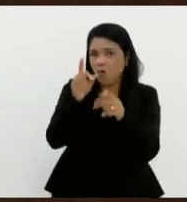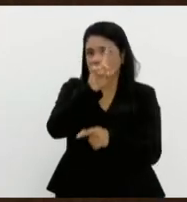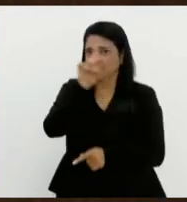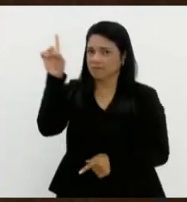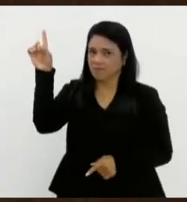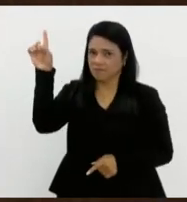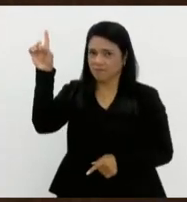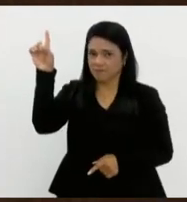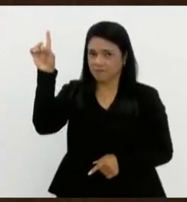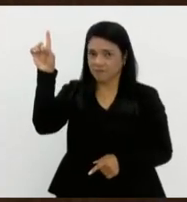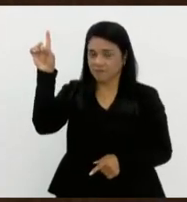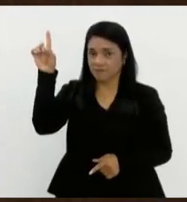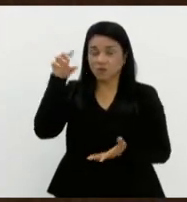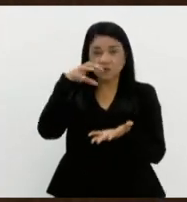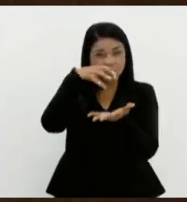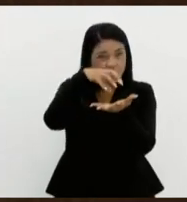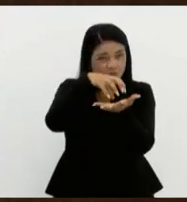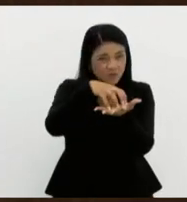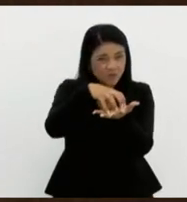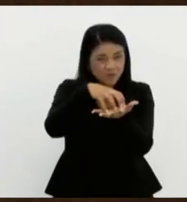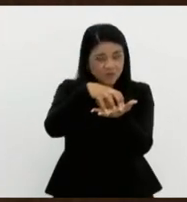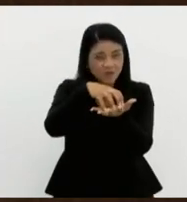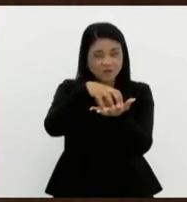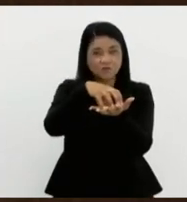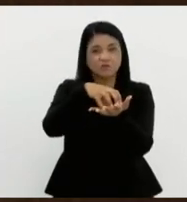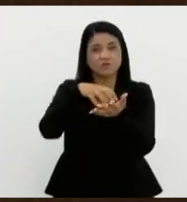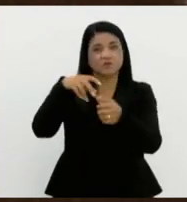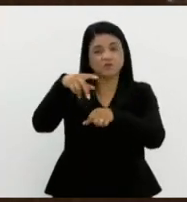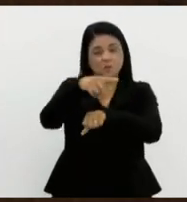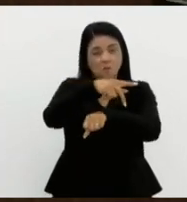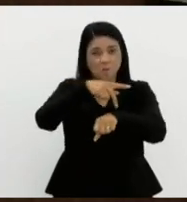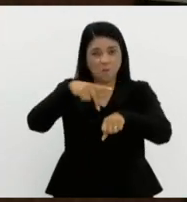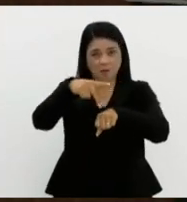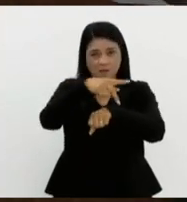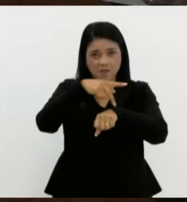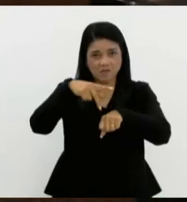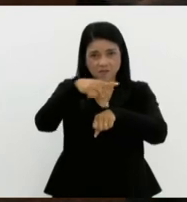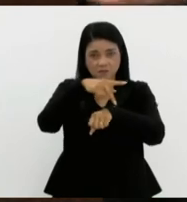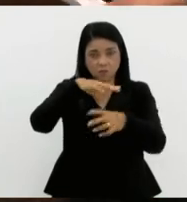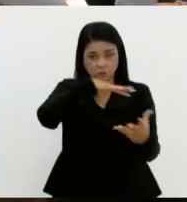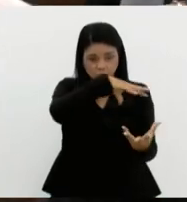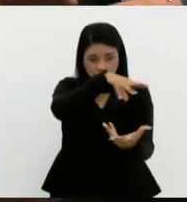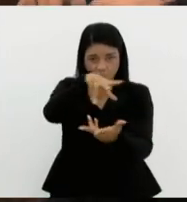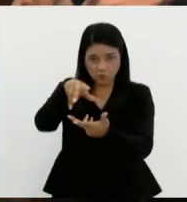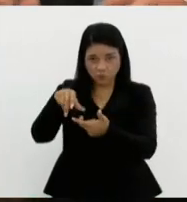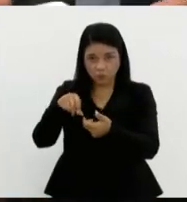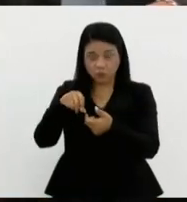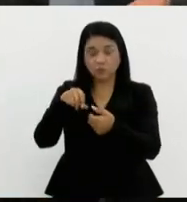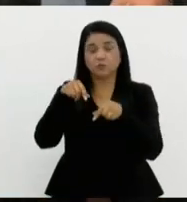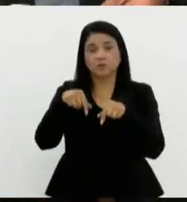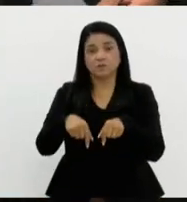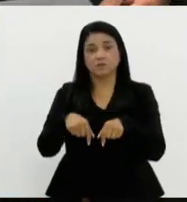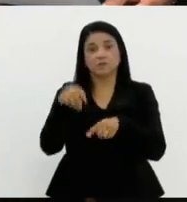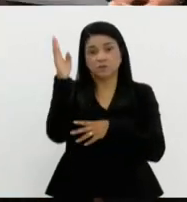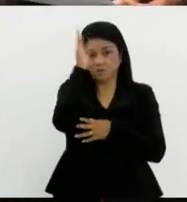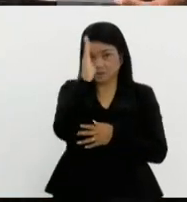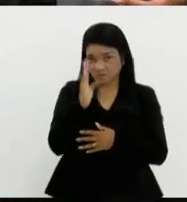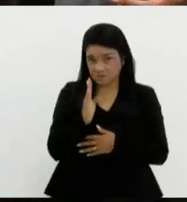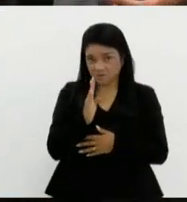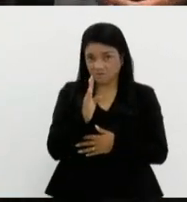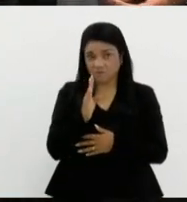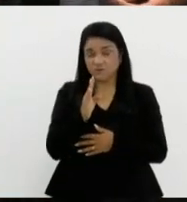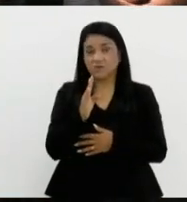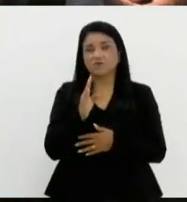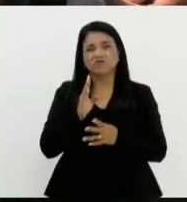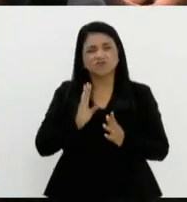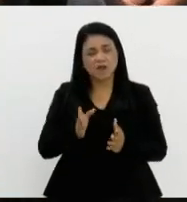O Conselho Internacional de Ministros Evangélicos do Brasil, que congrega